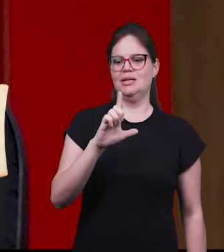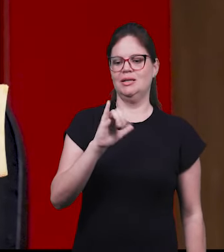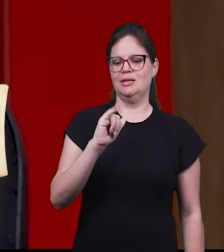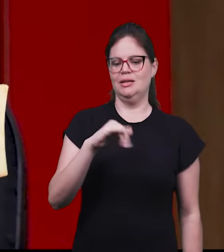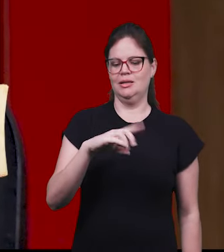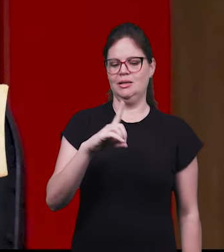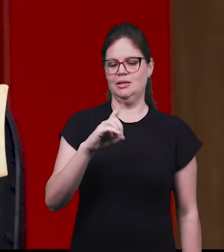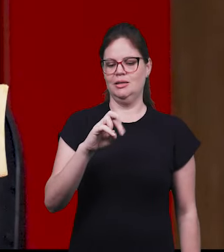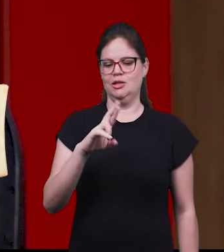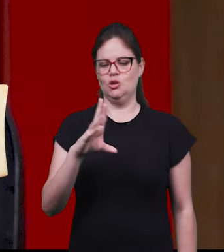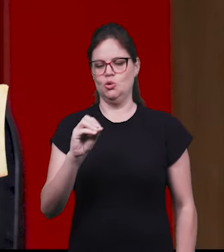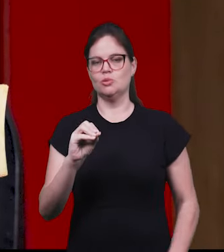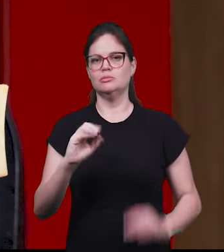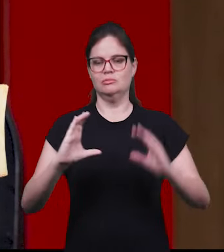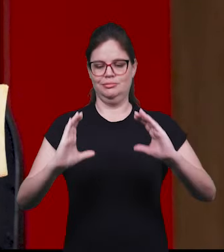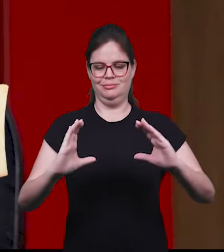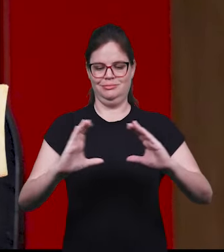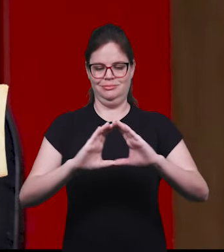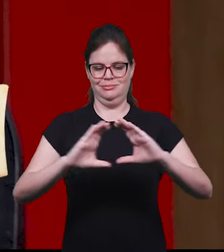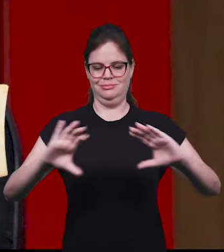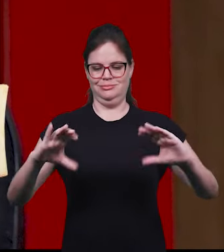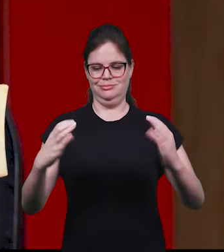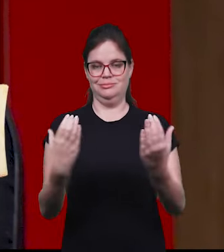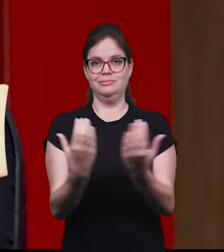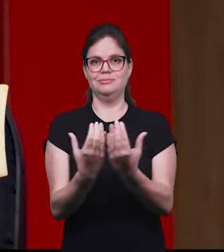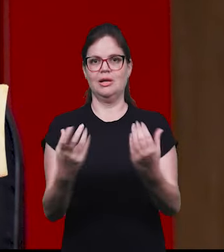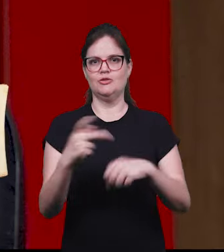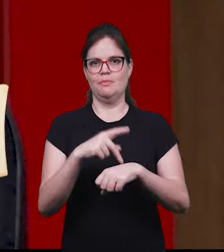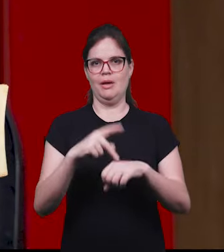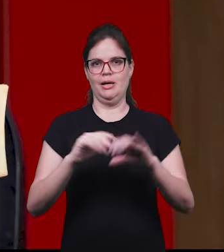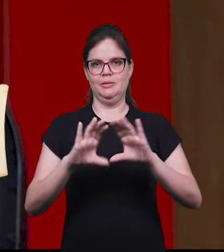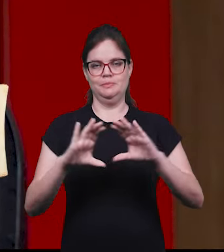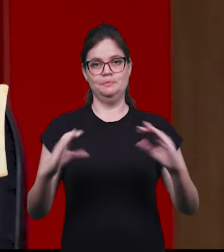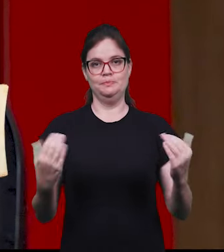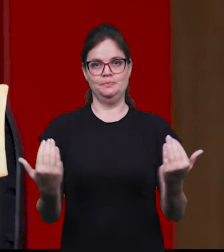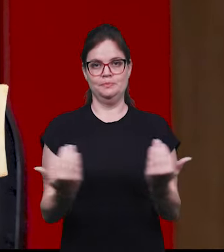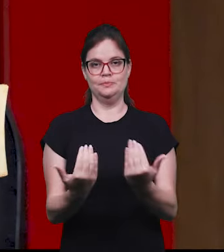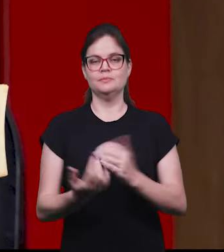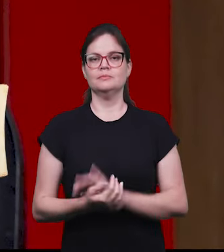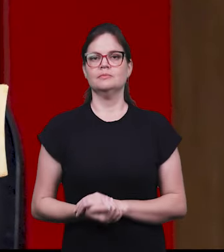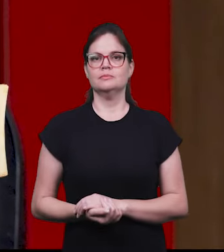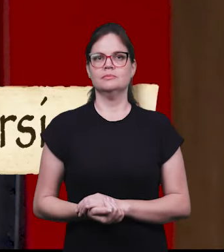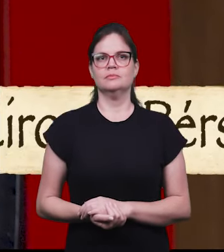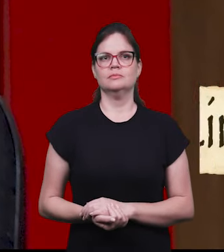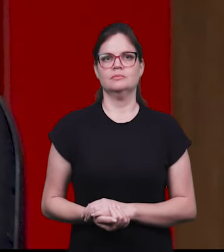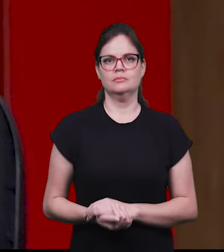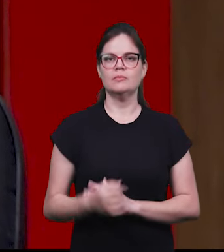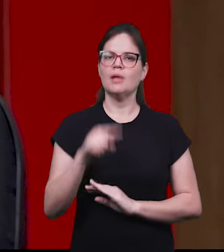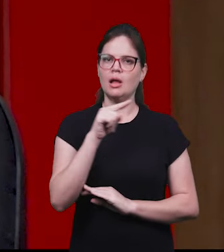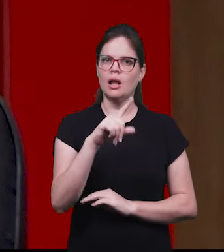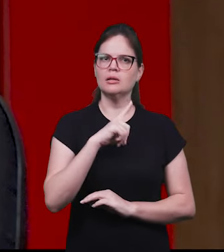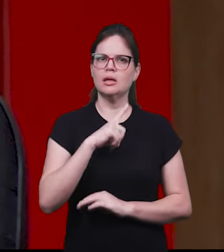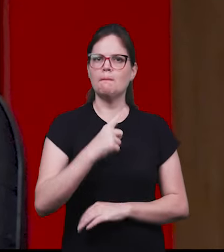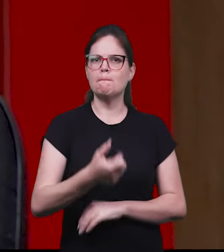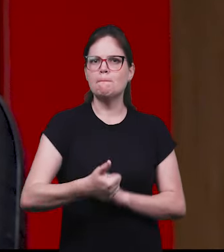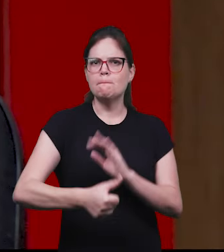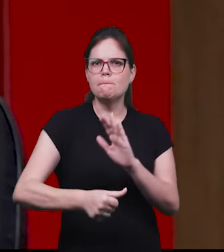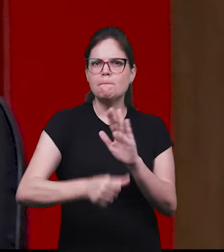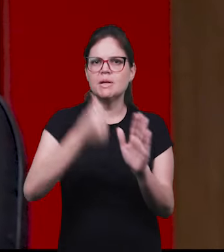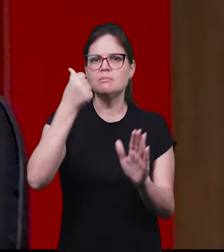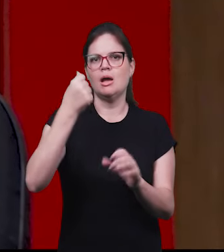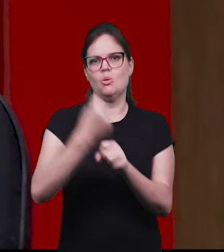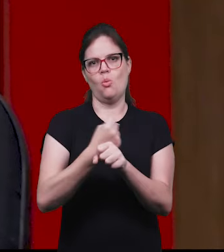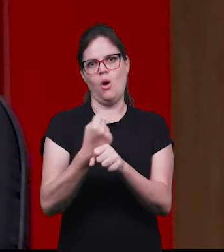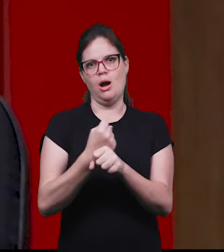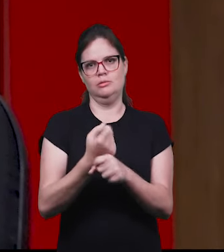Ciro, provavelmente foi um desses cilindros, pelo menos uma cópia, e lá estava escrito que no primeiro